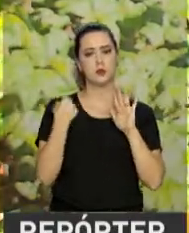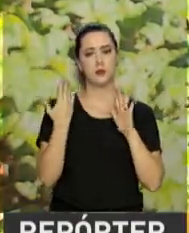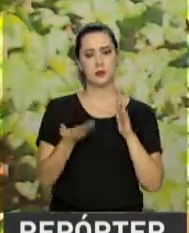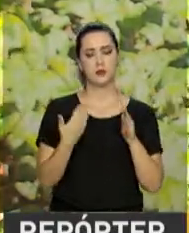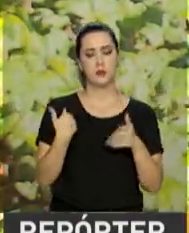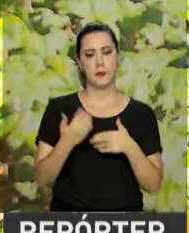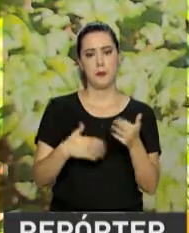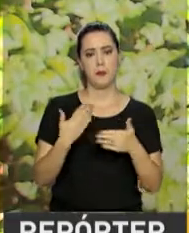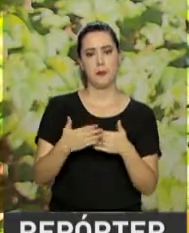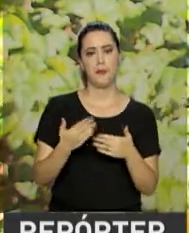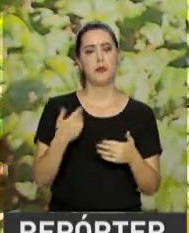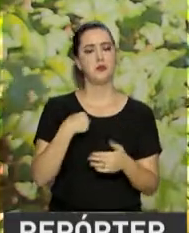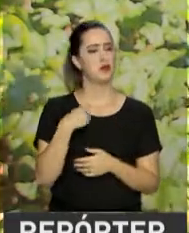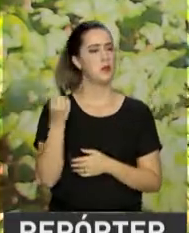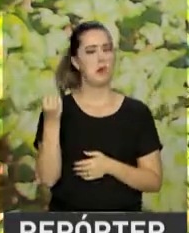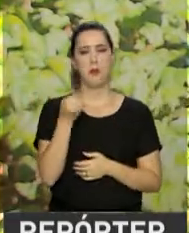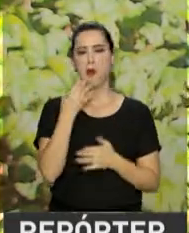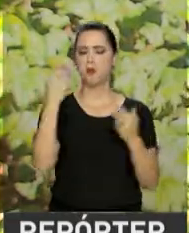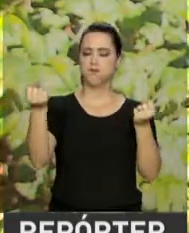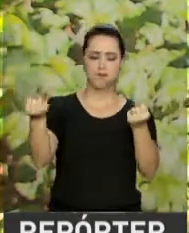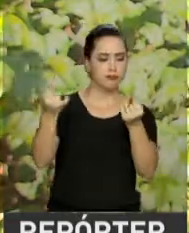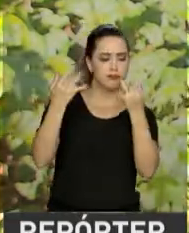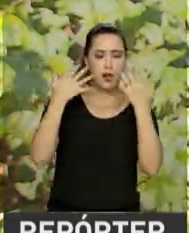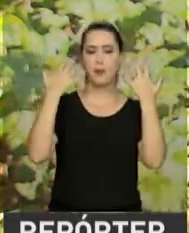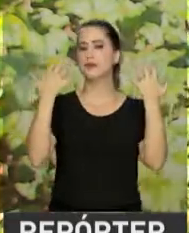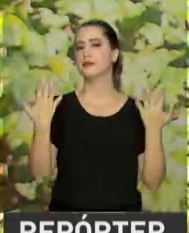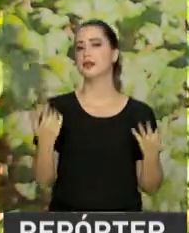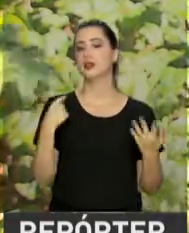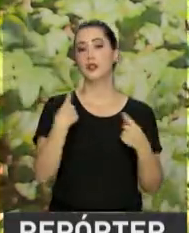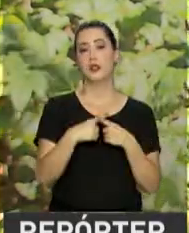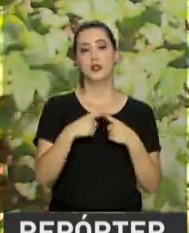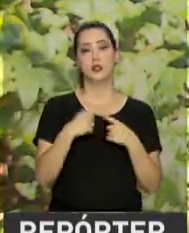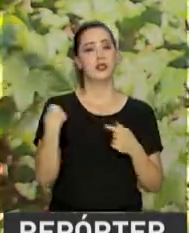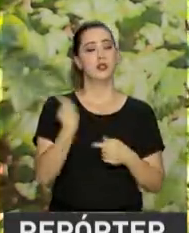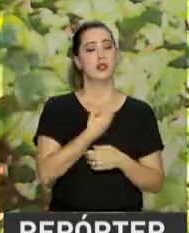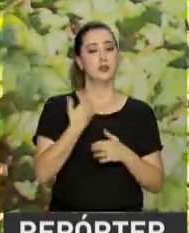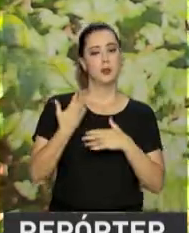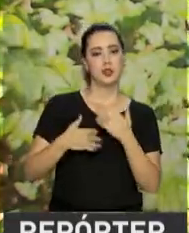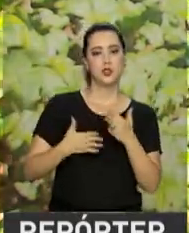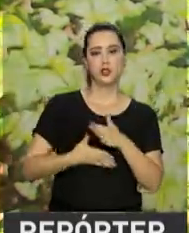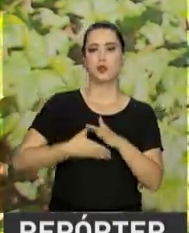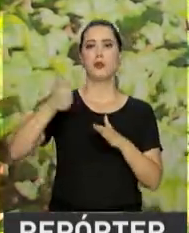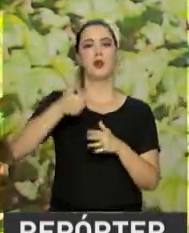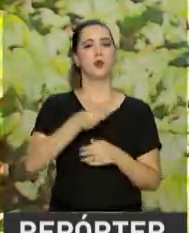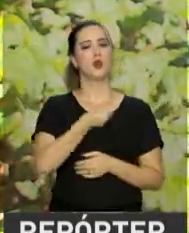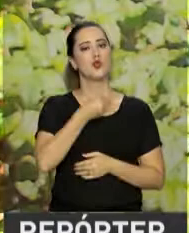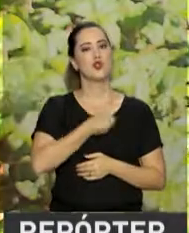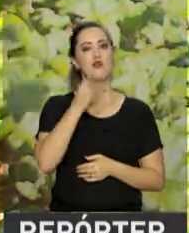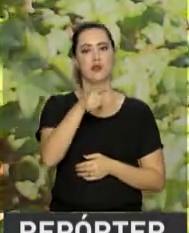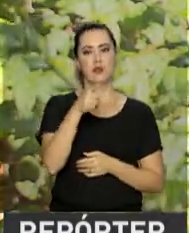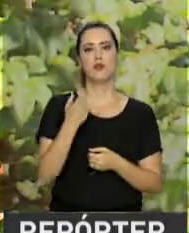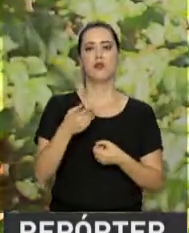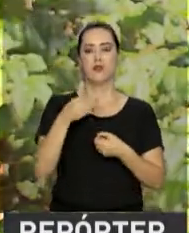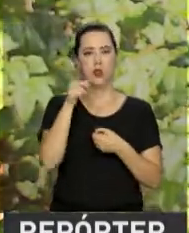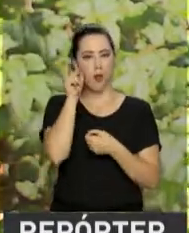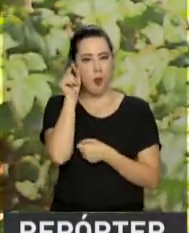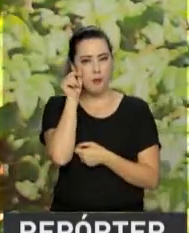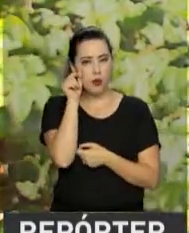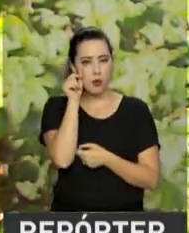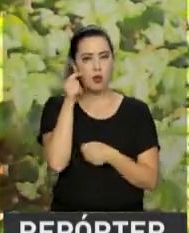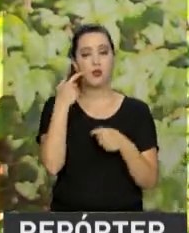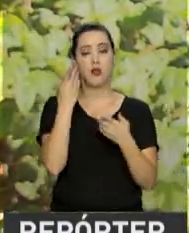está ali foi uma bênção porque a gente deu um pontapé na vida foi mesmo maracujá que a gente começou a animar o ânimo